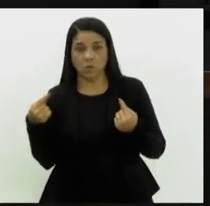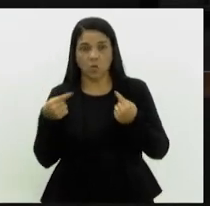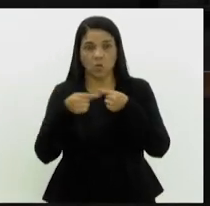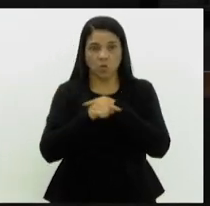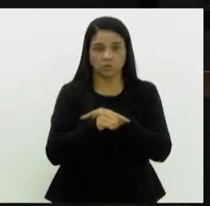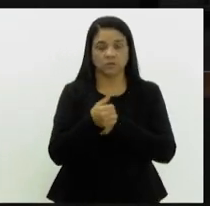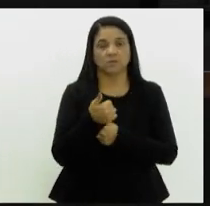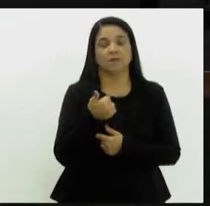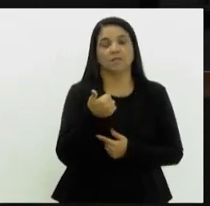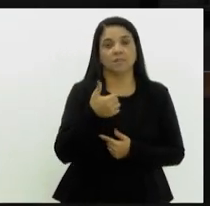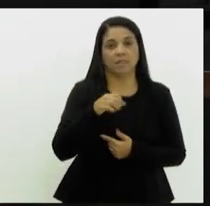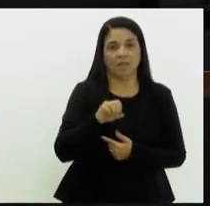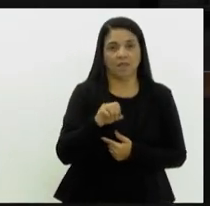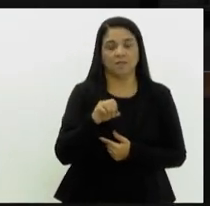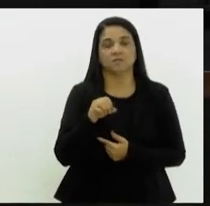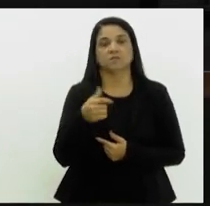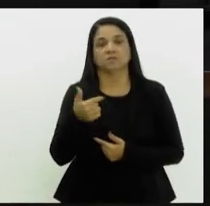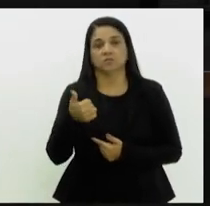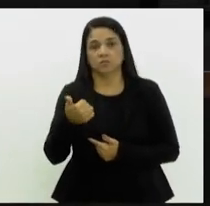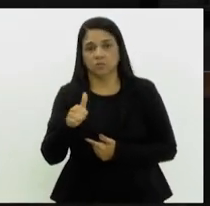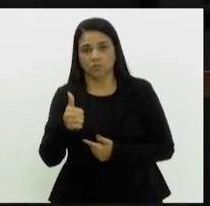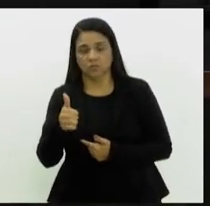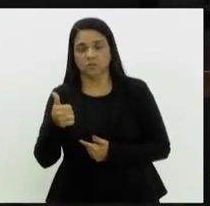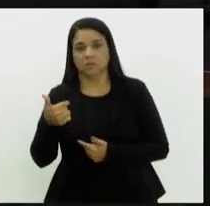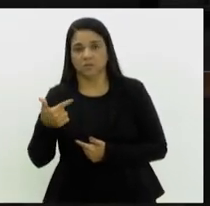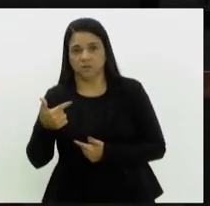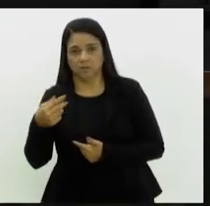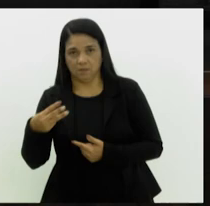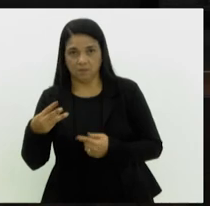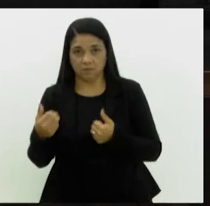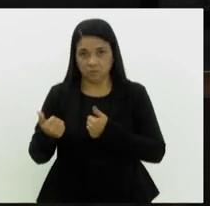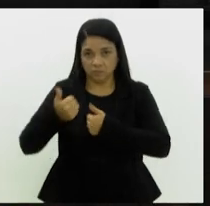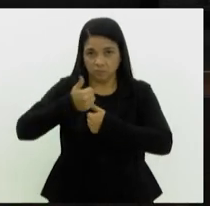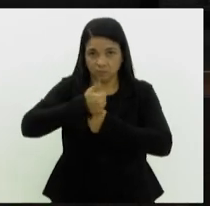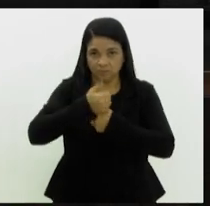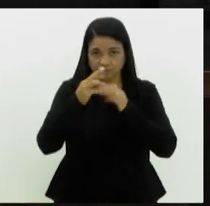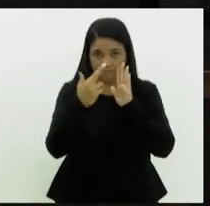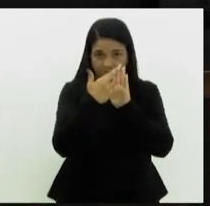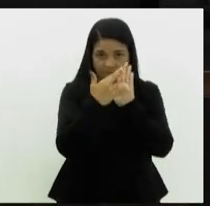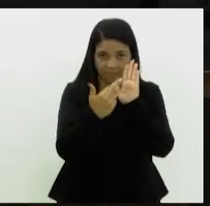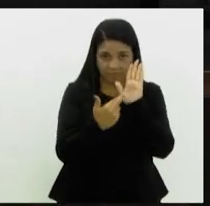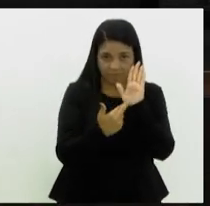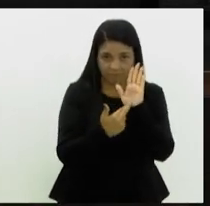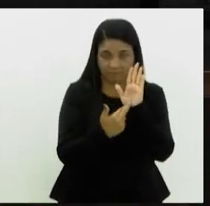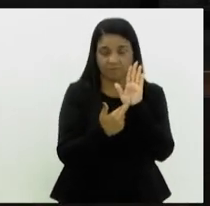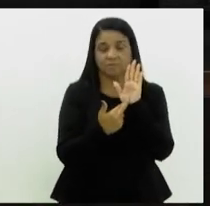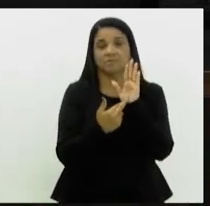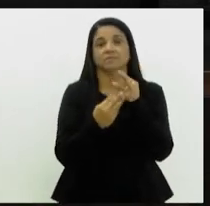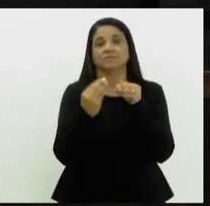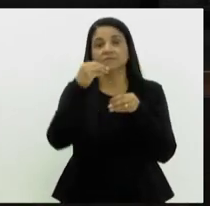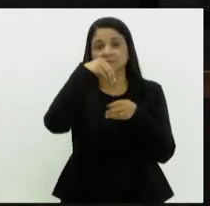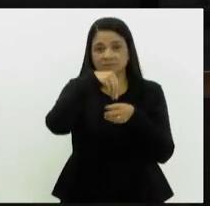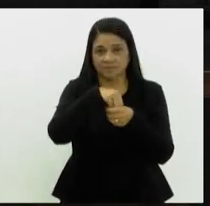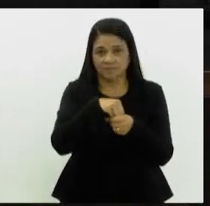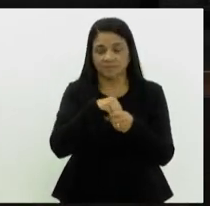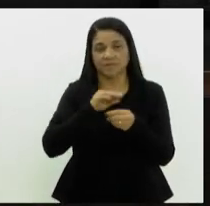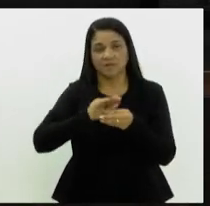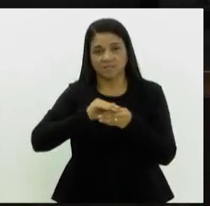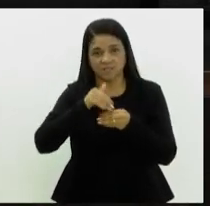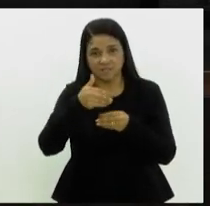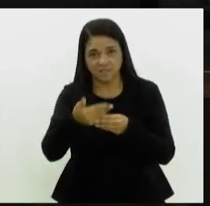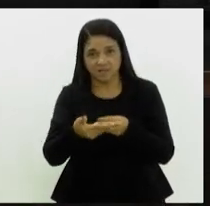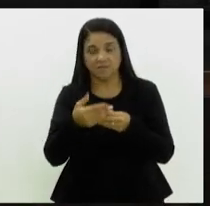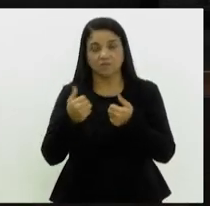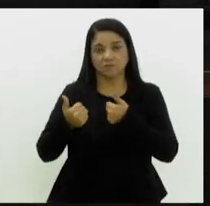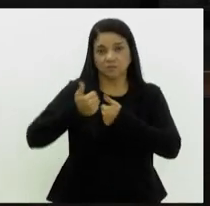12 e 13, concluindo por substitutivo de normas internas e proposições externas favorável com substitutivo